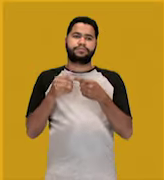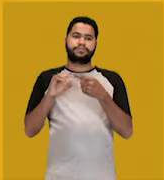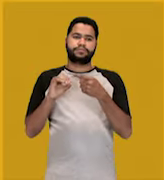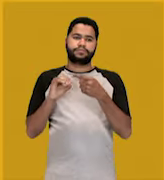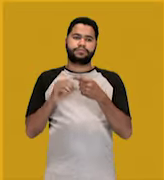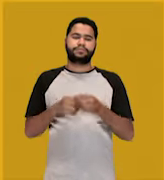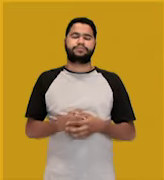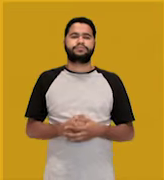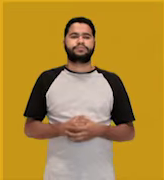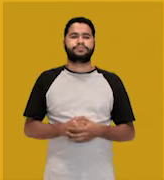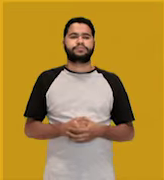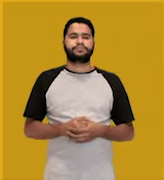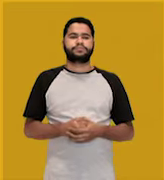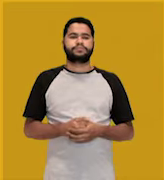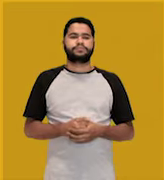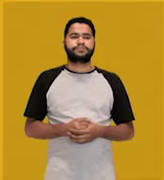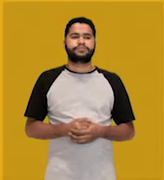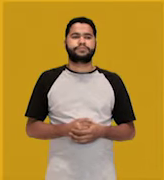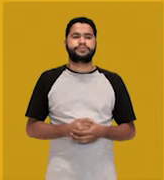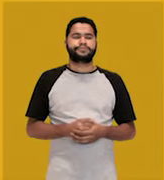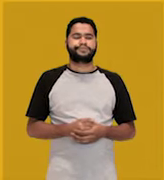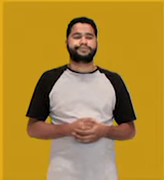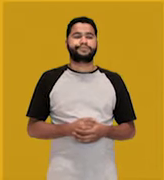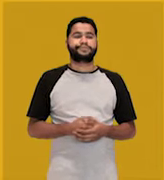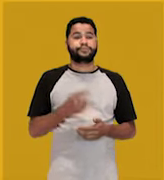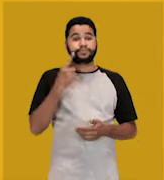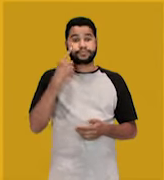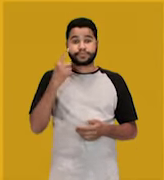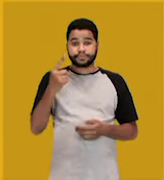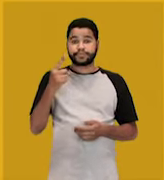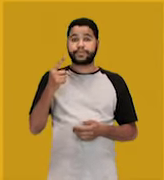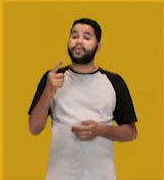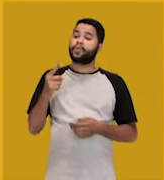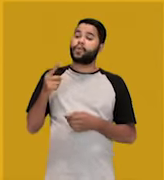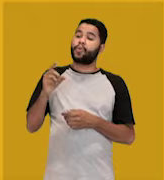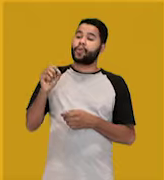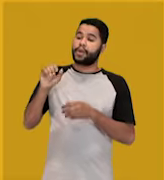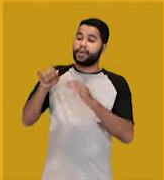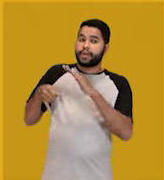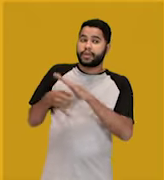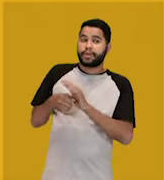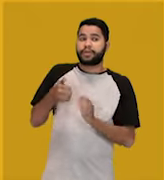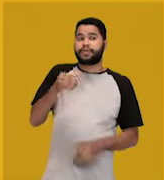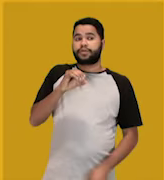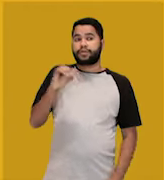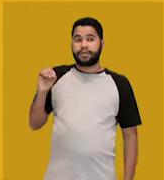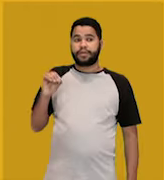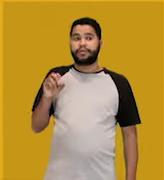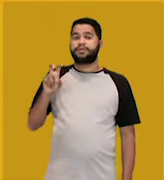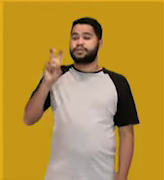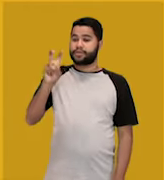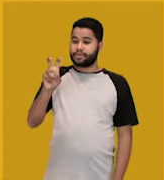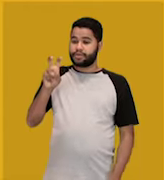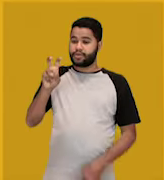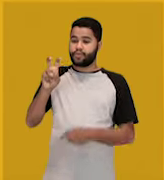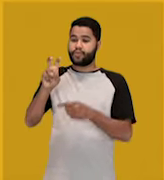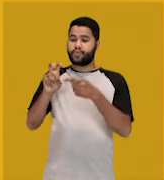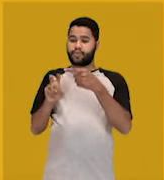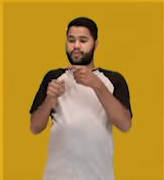décimos. Aqui você vê que o denominador é 100. Aqui está escrito 5